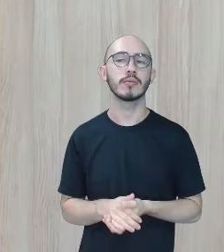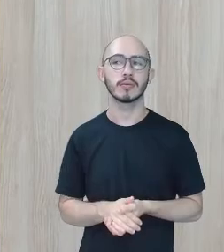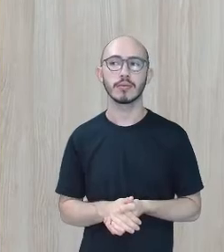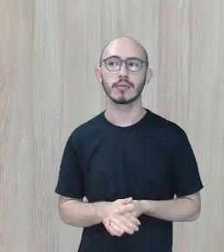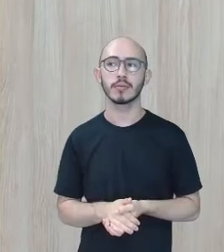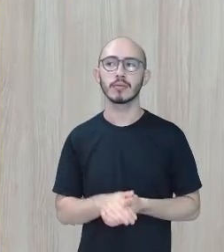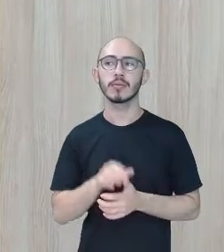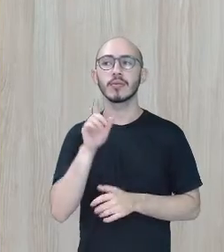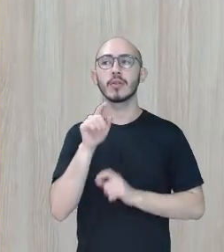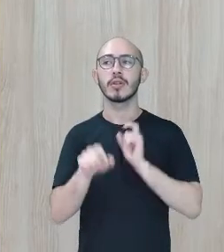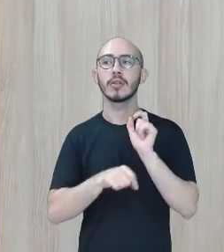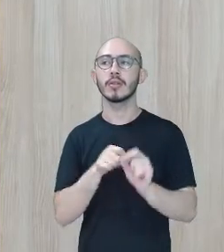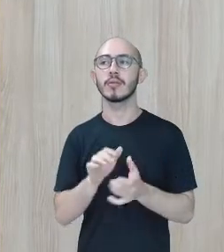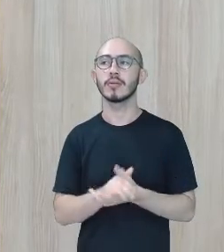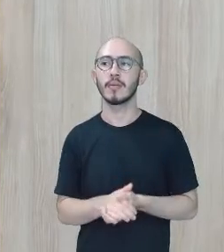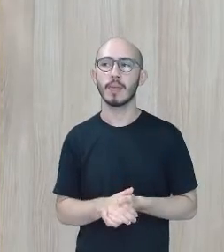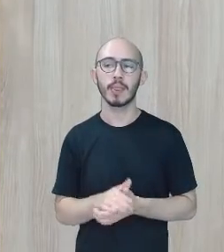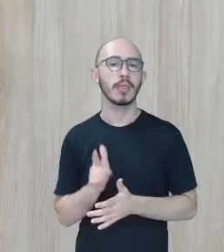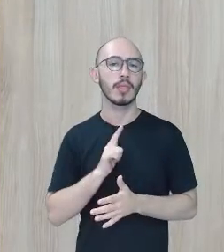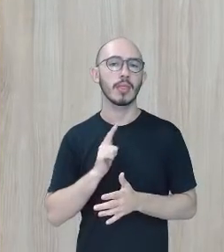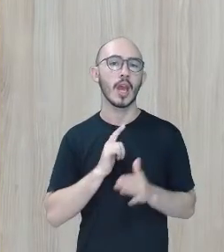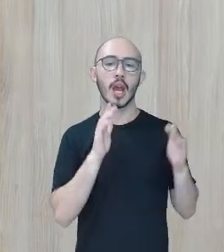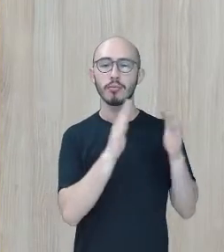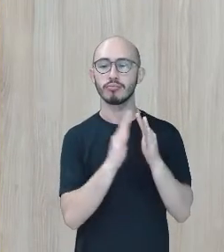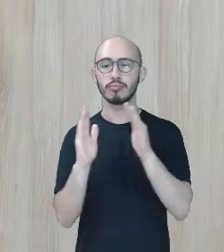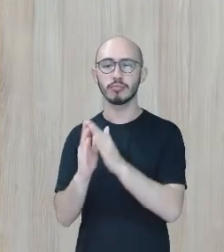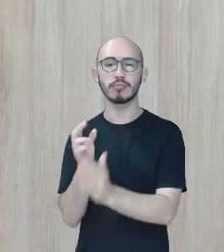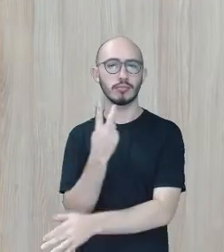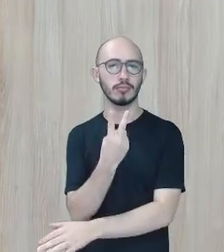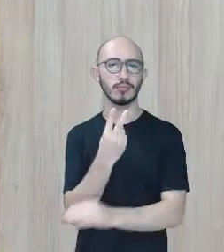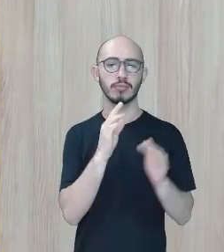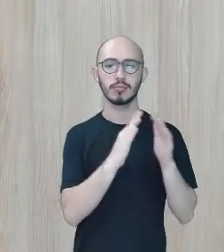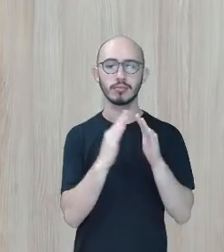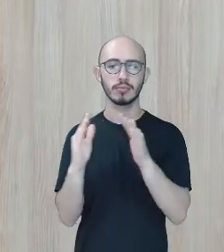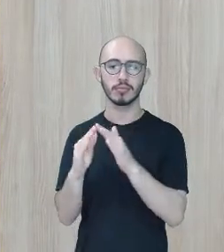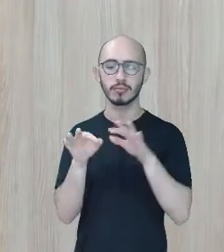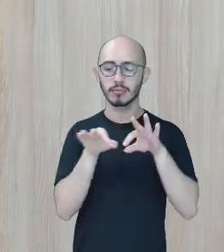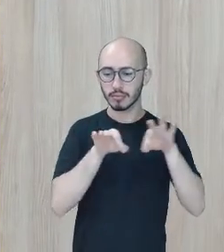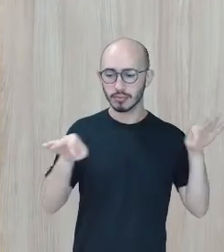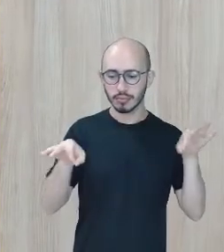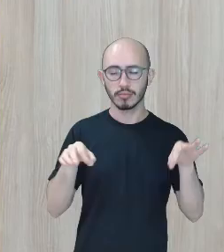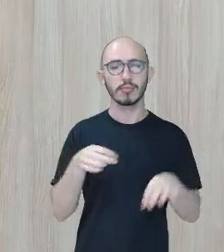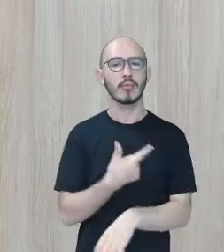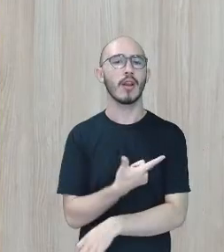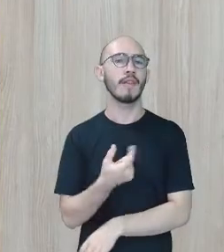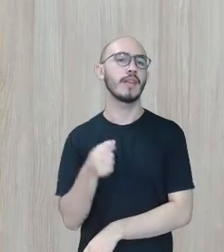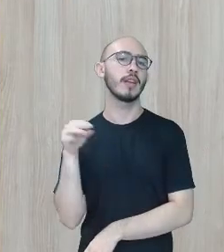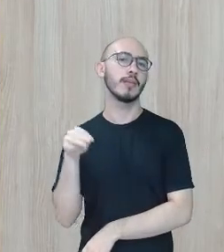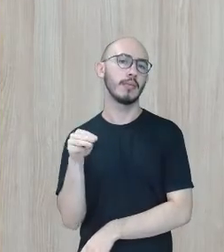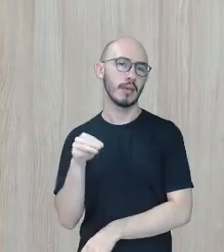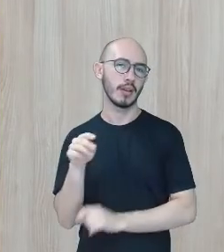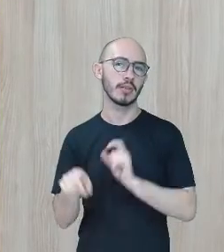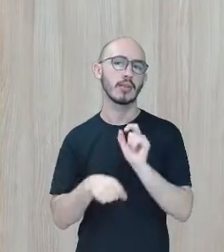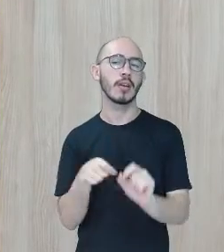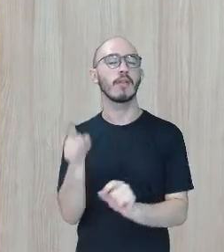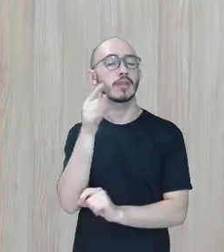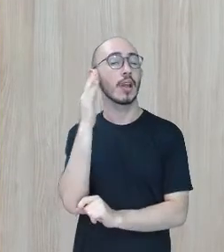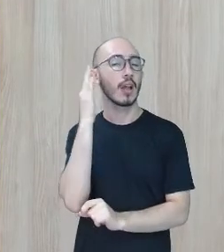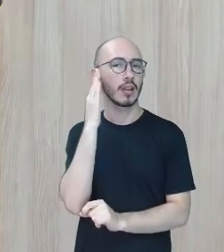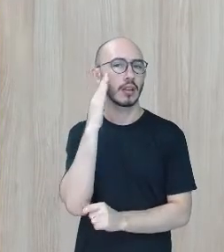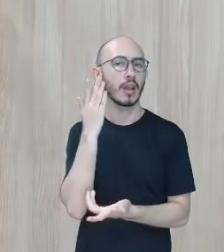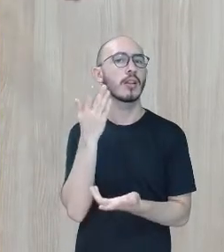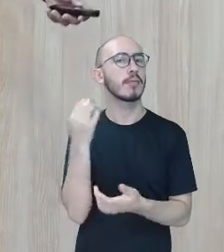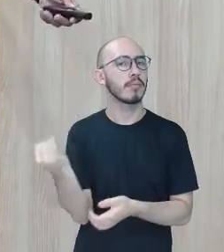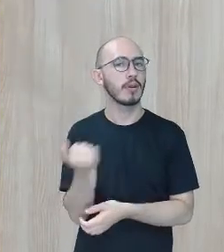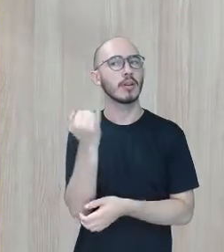metros é a distância aí de 2 casas. E aí você começa a ter essa noção, porque muitas vezes você vê até